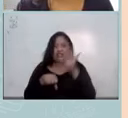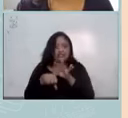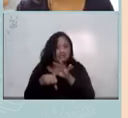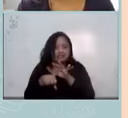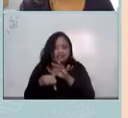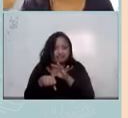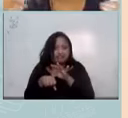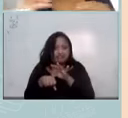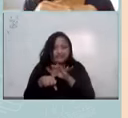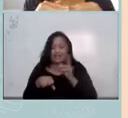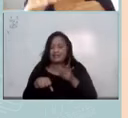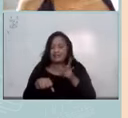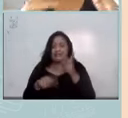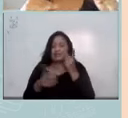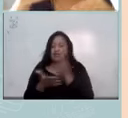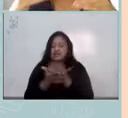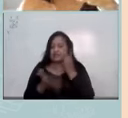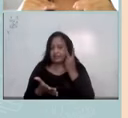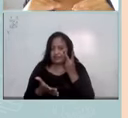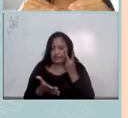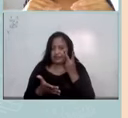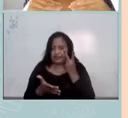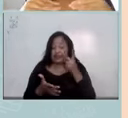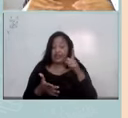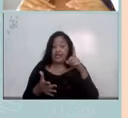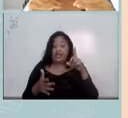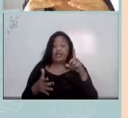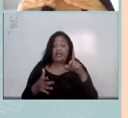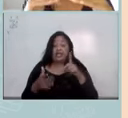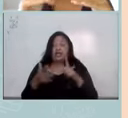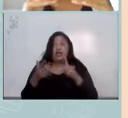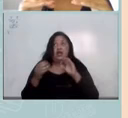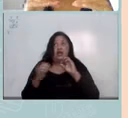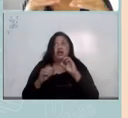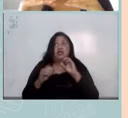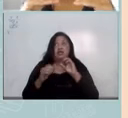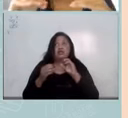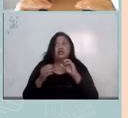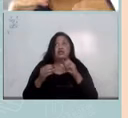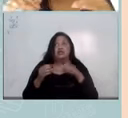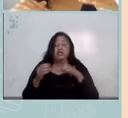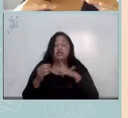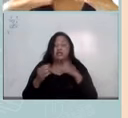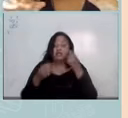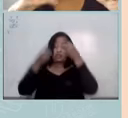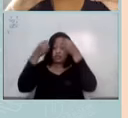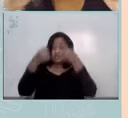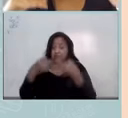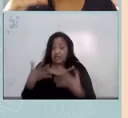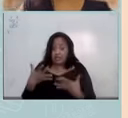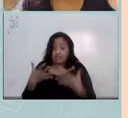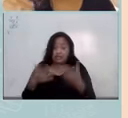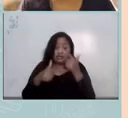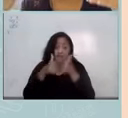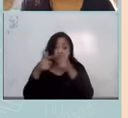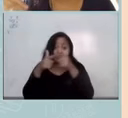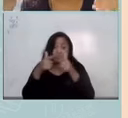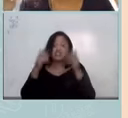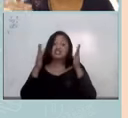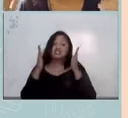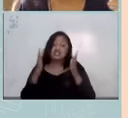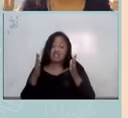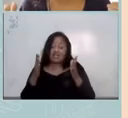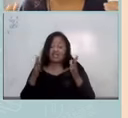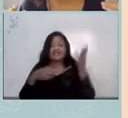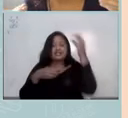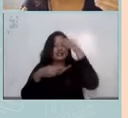sempre ocorrendo. Ou seja, existe um número, uma quantidade de casos que ocorrem que já é dentro daquilo